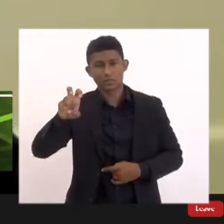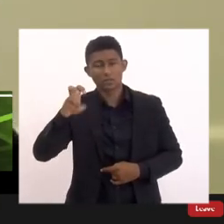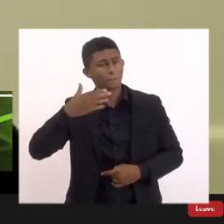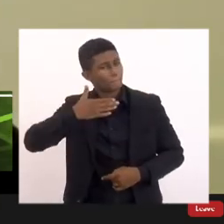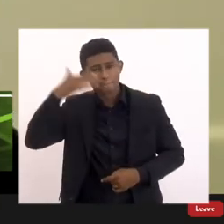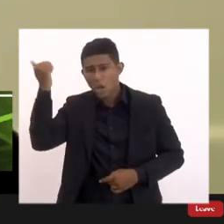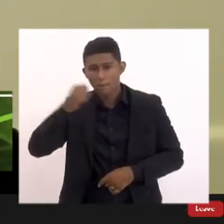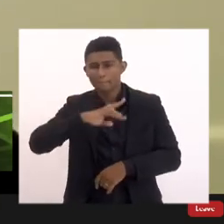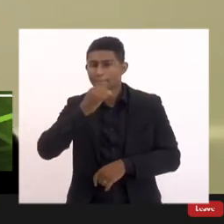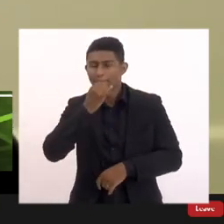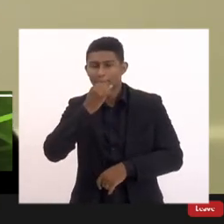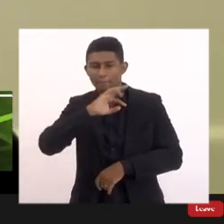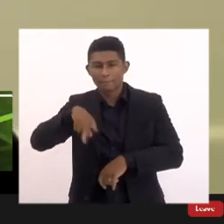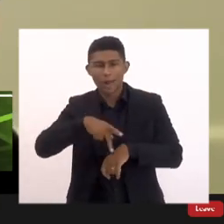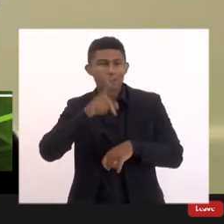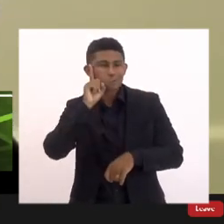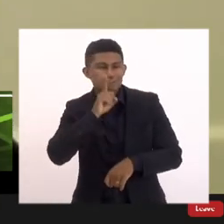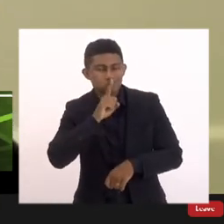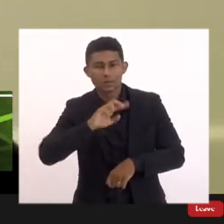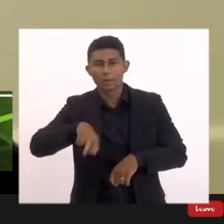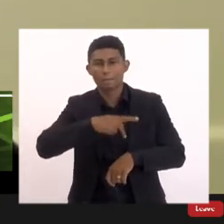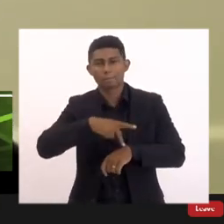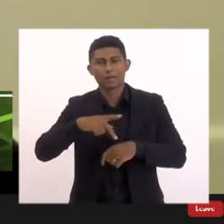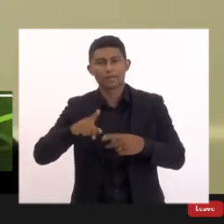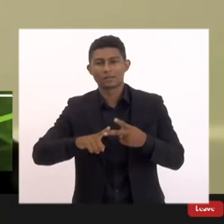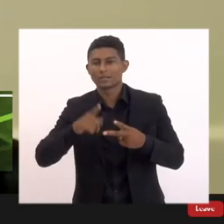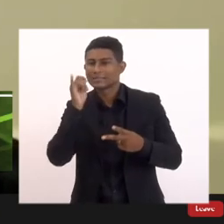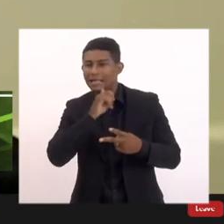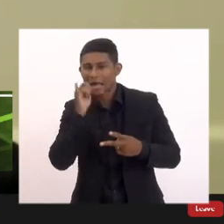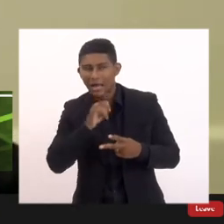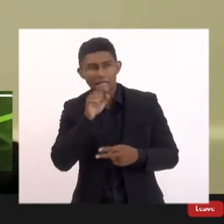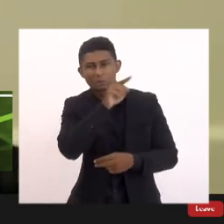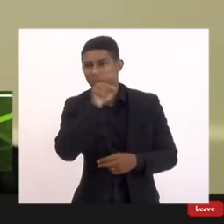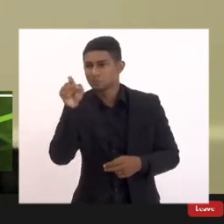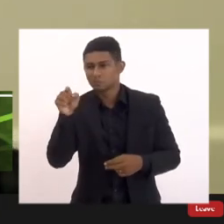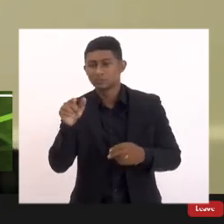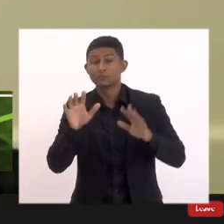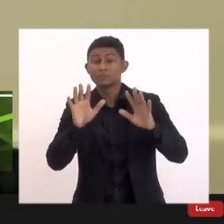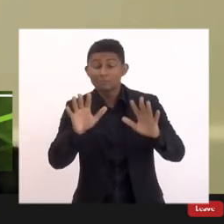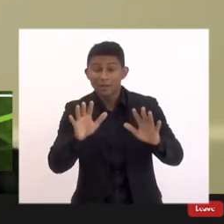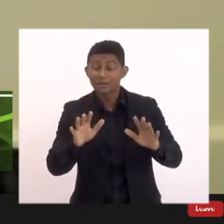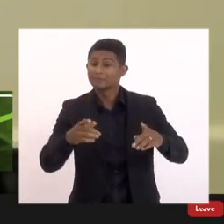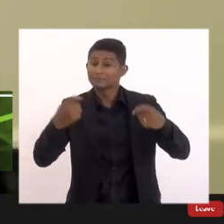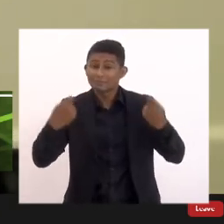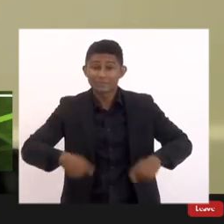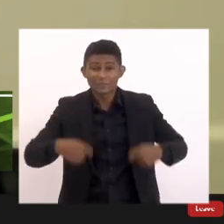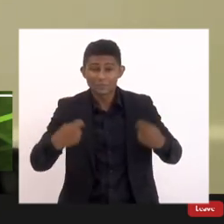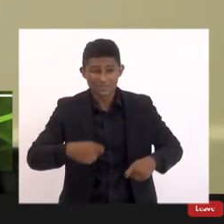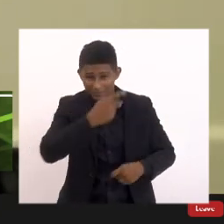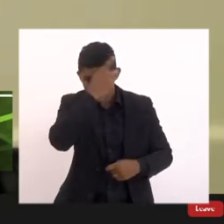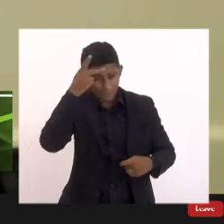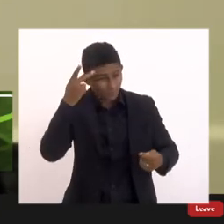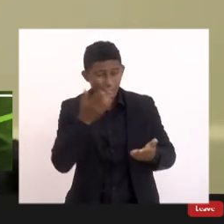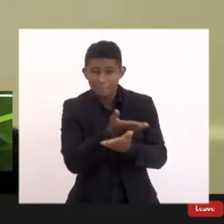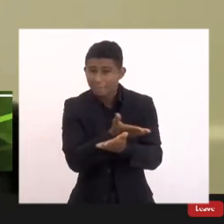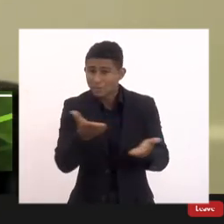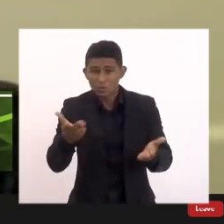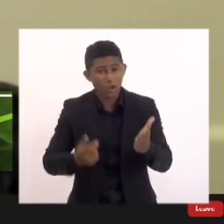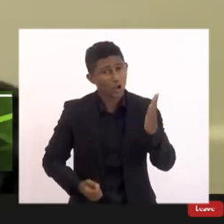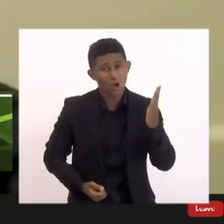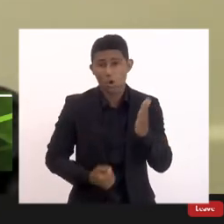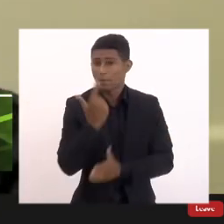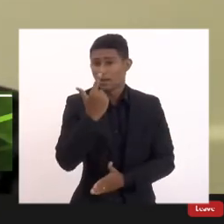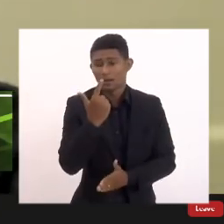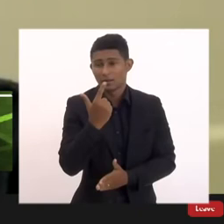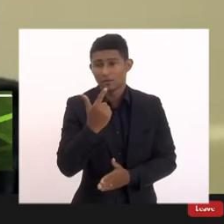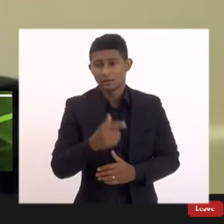na Itália, né? Agora, assim, é uma máscara que deve ser comprada pelo usuário. Não é uma máscara que tem que ser... Eu não